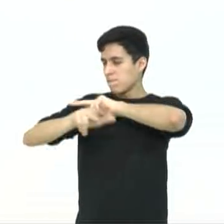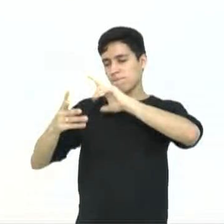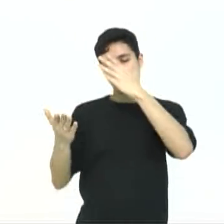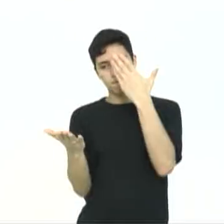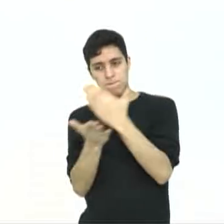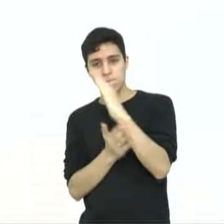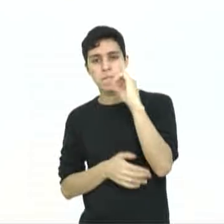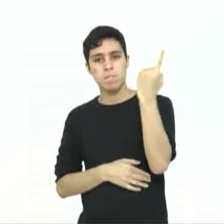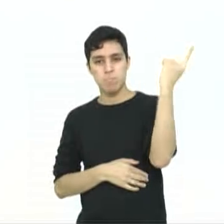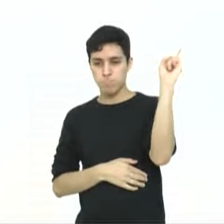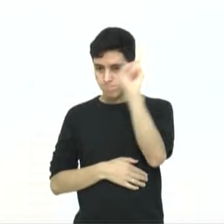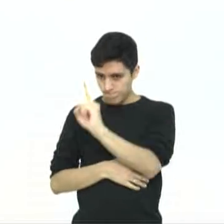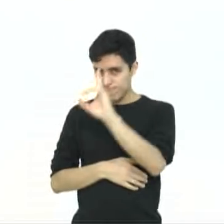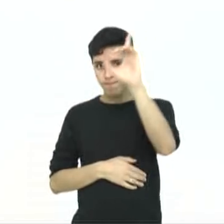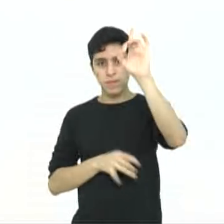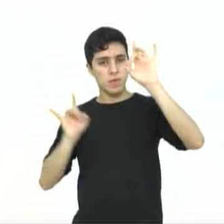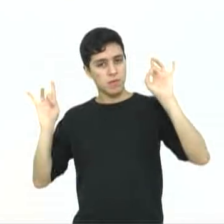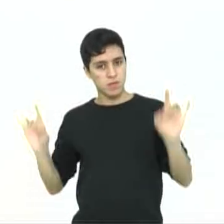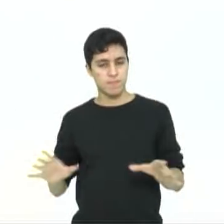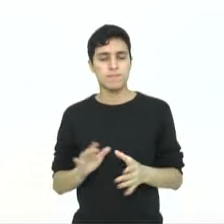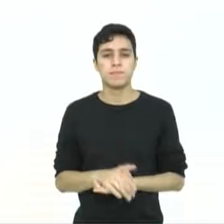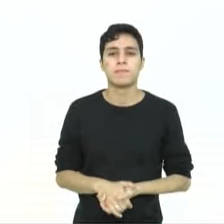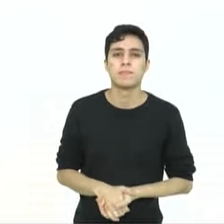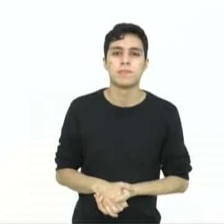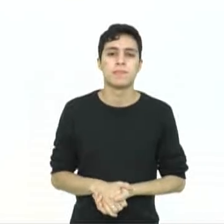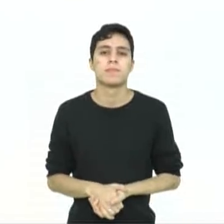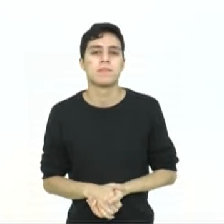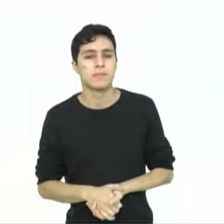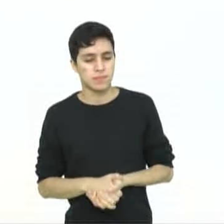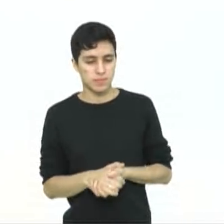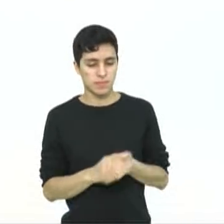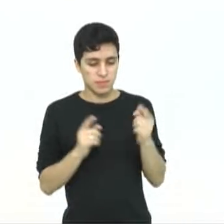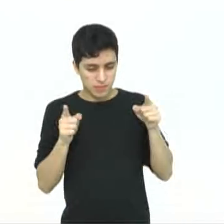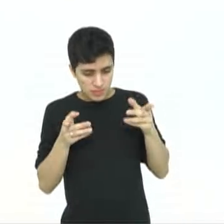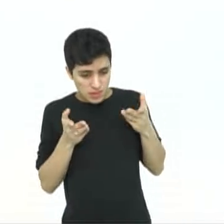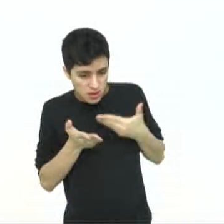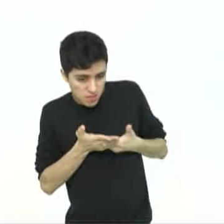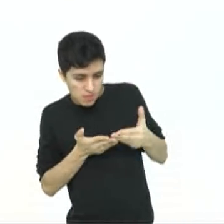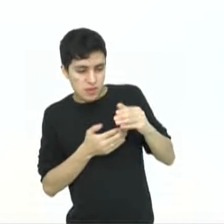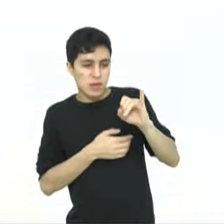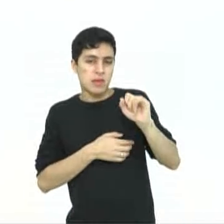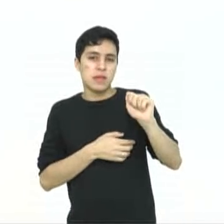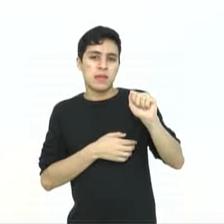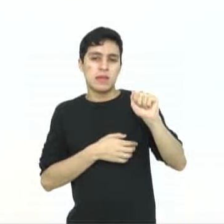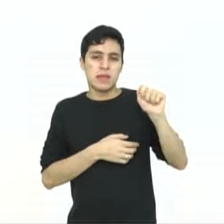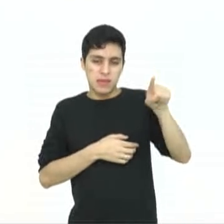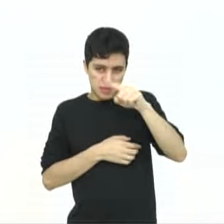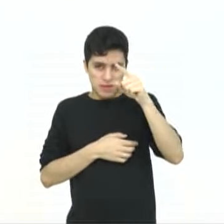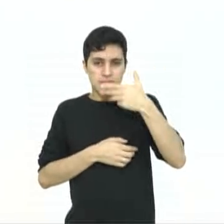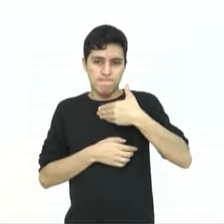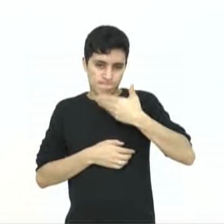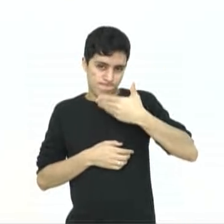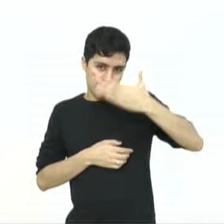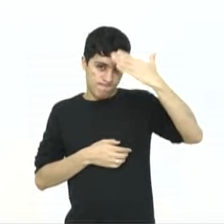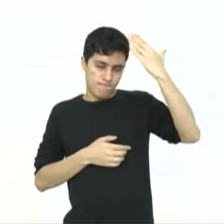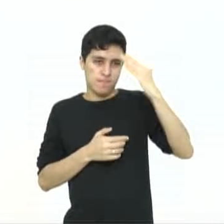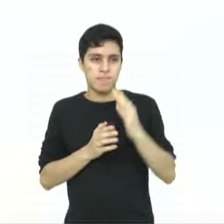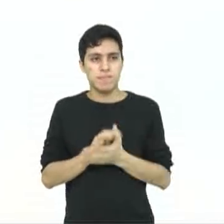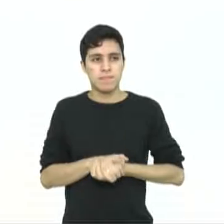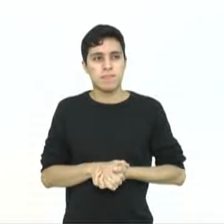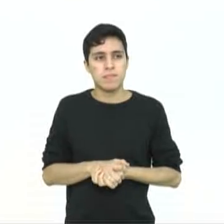Essa região em verde já está unificada sob o poder de Maomé em 632, quando ele